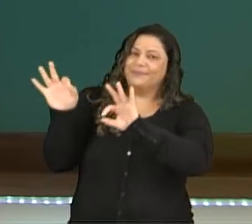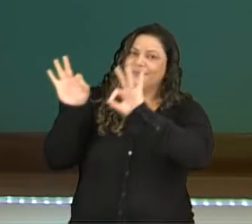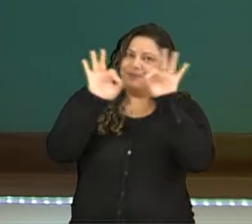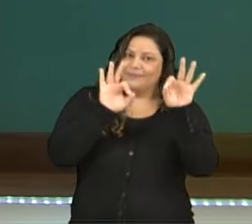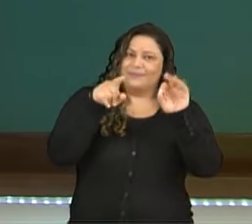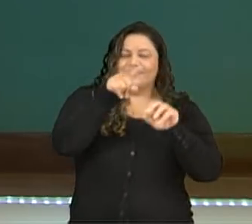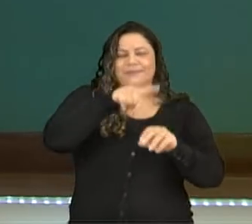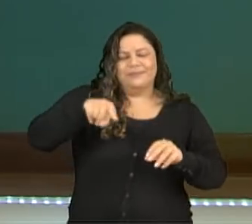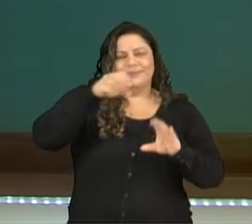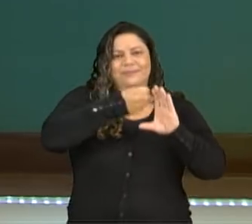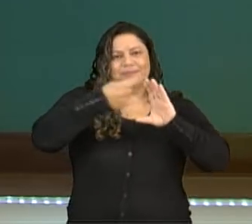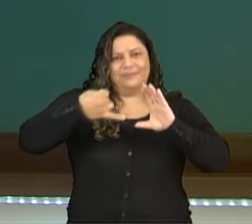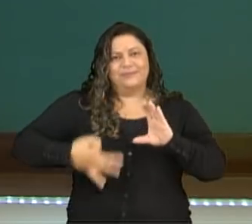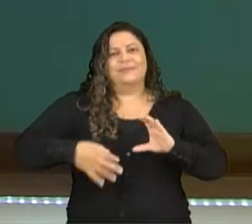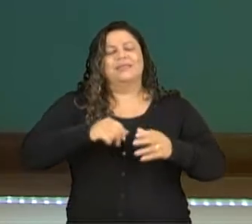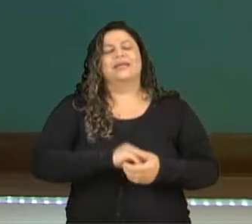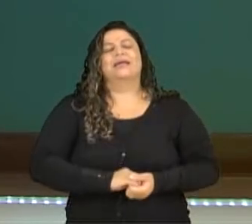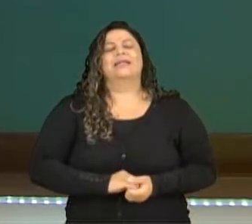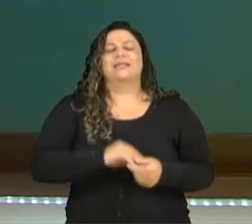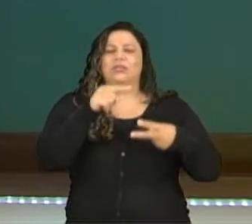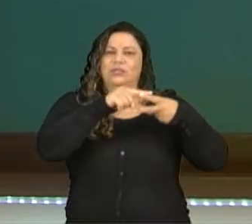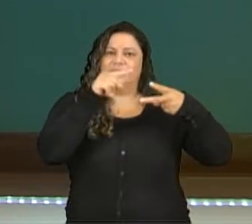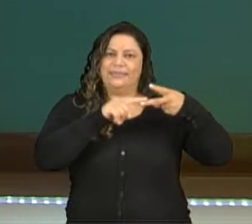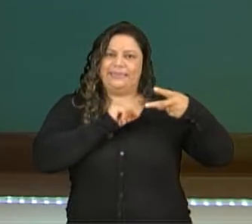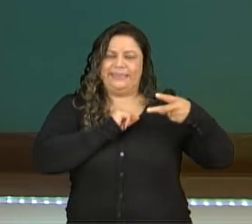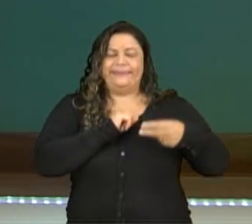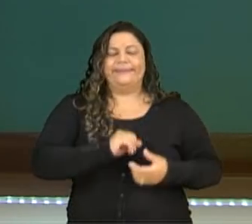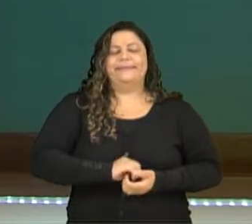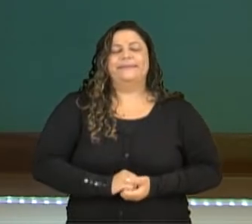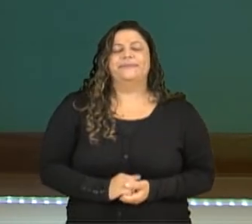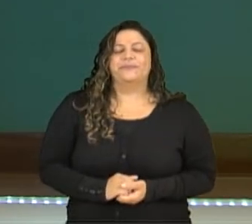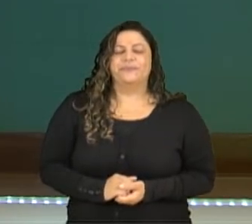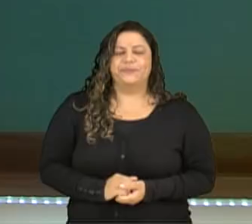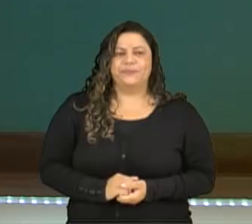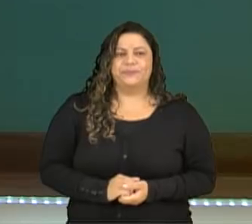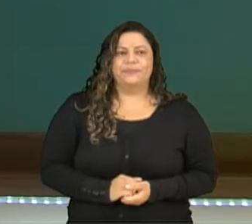a característica da notícia e da reportagem.